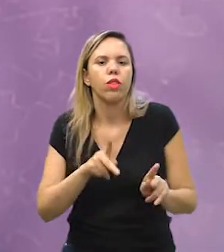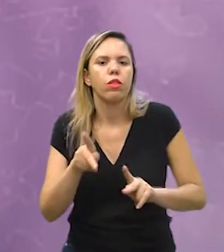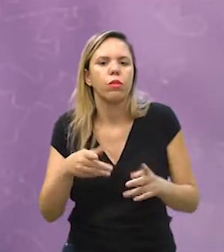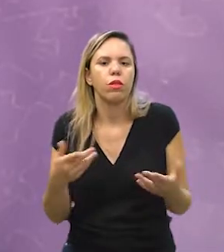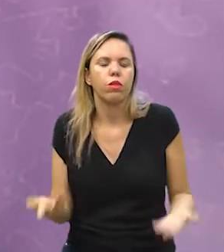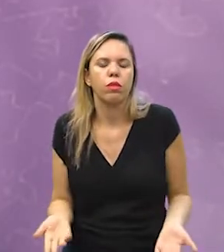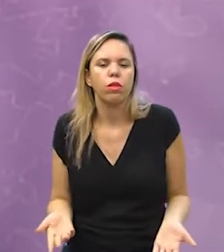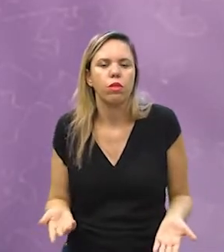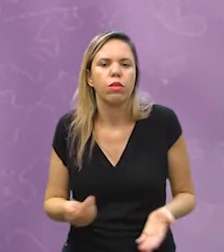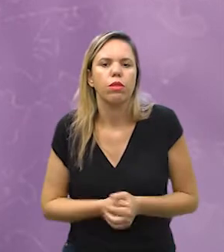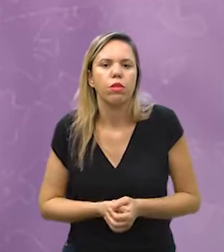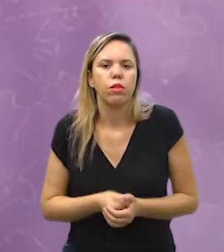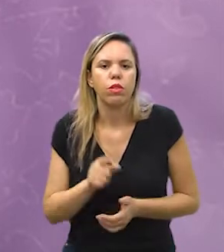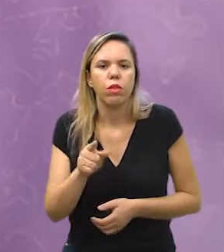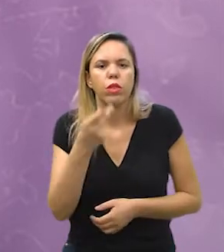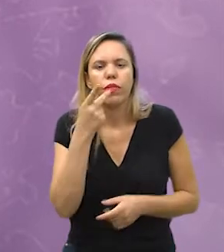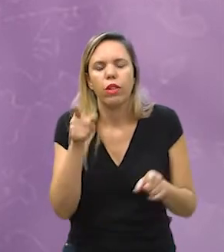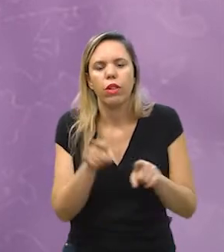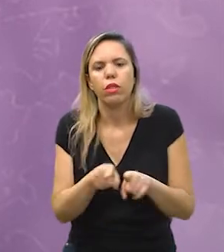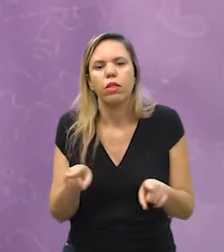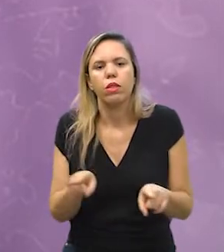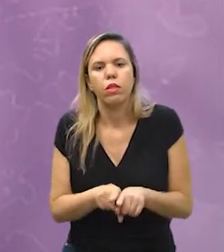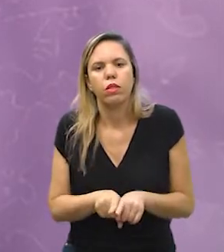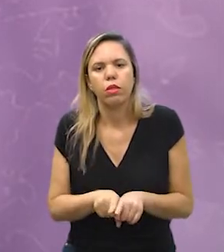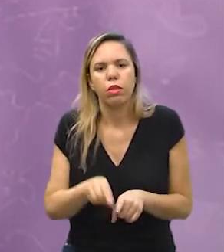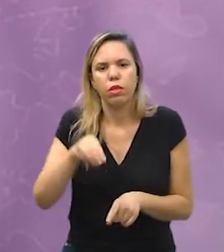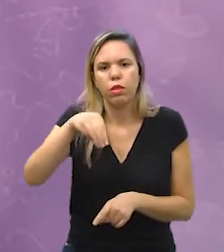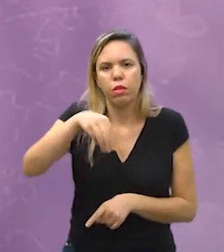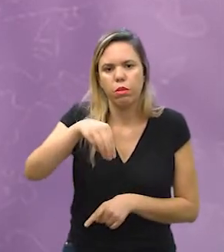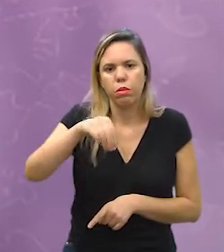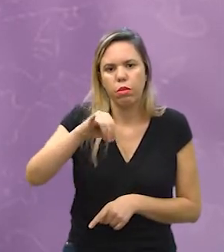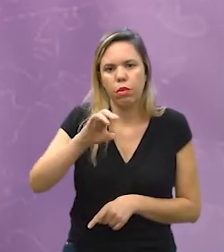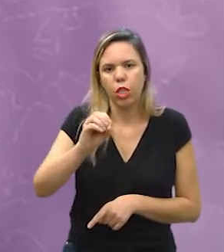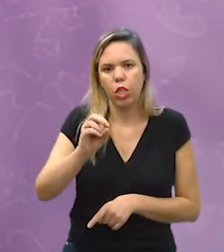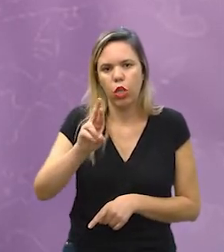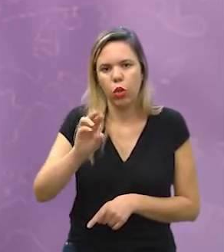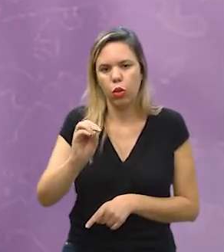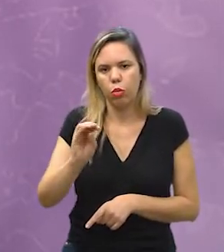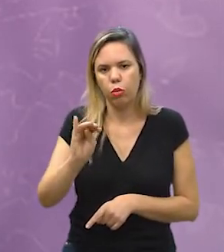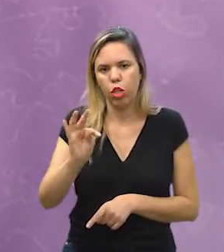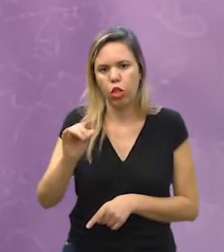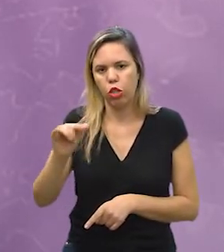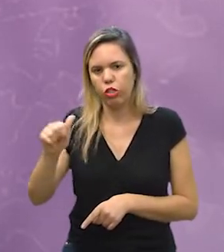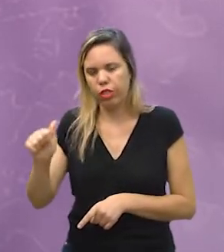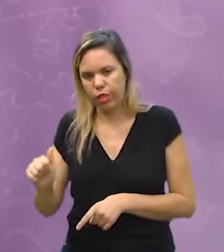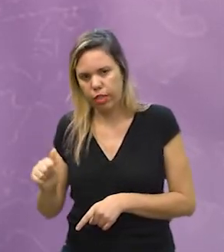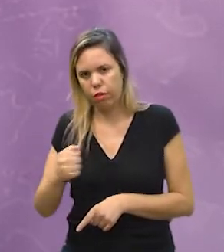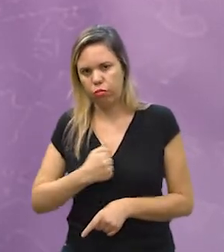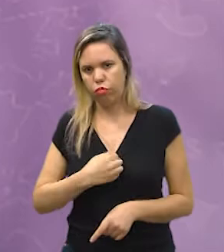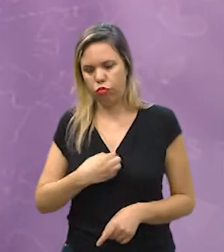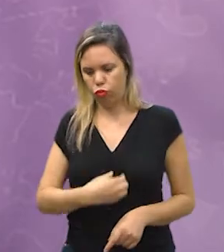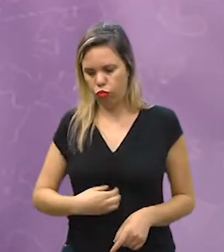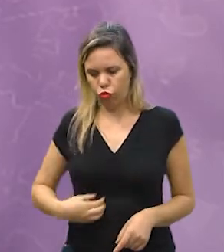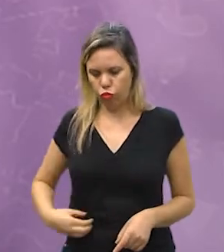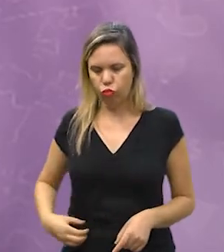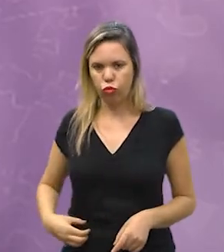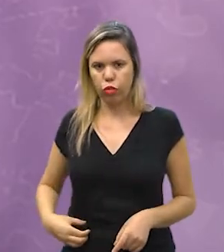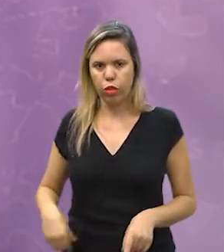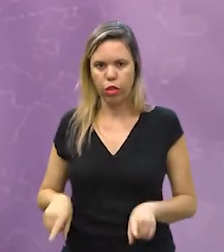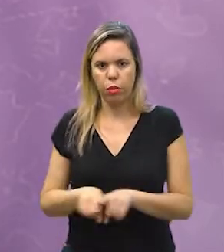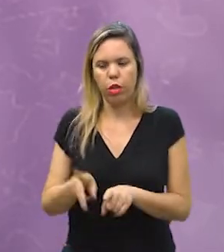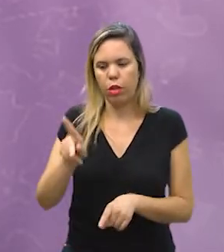pessoas. Agora, doutor, o senhor falou também sobre a microbiótica intestinal, e aí entram em cena os probióticos e